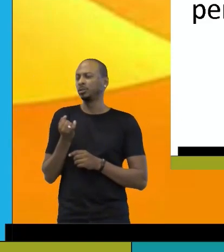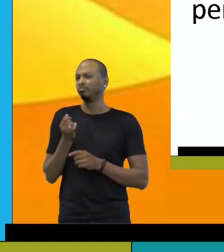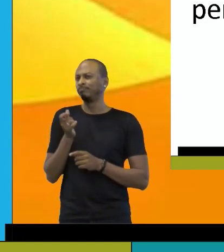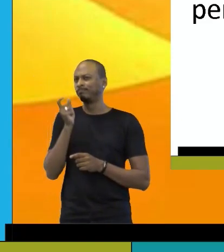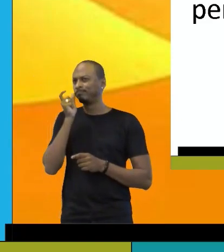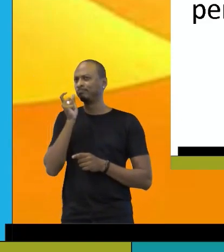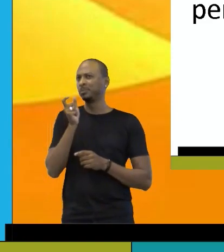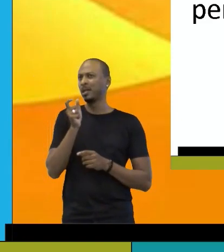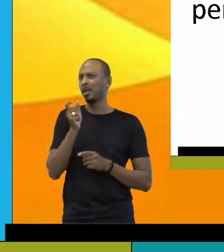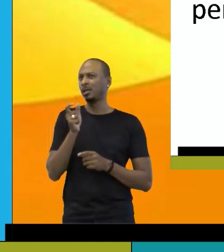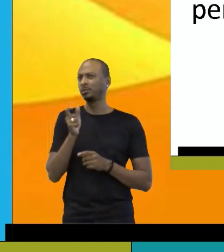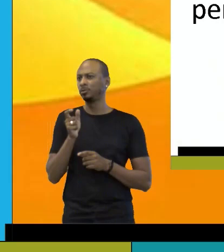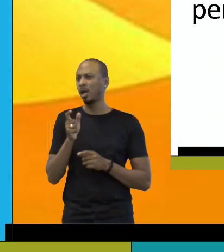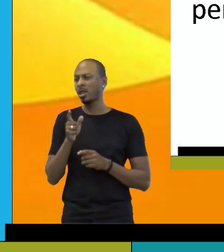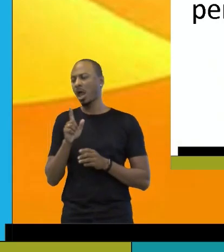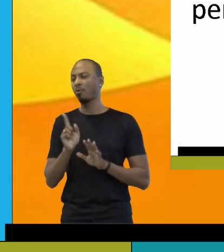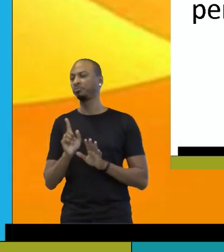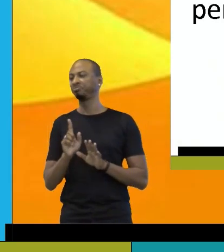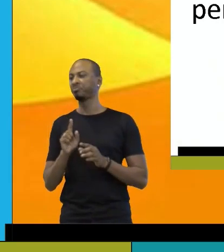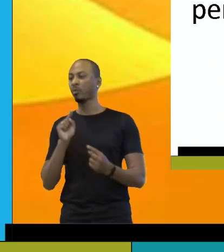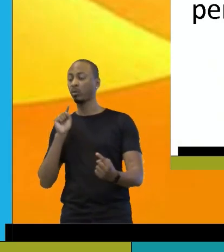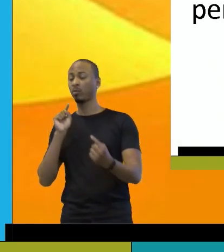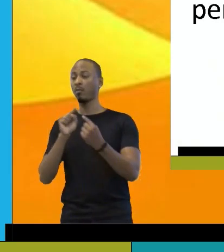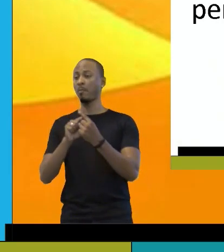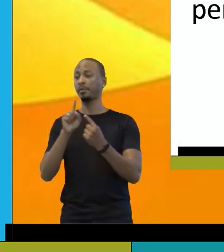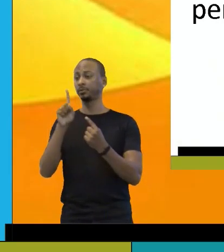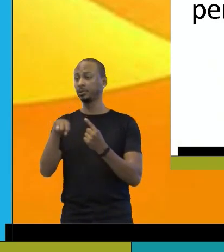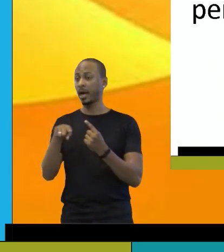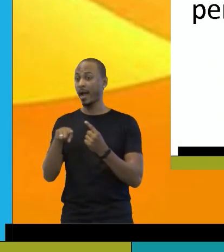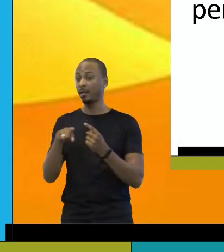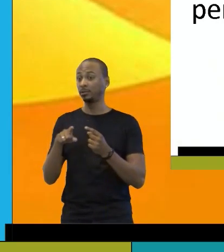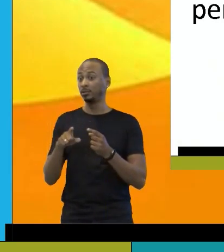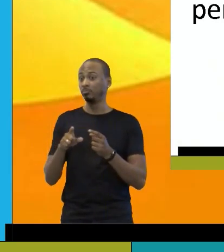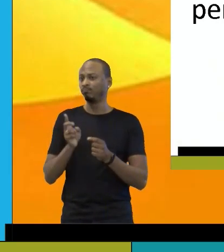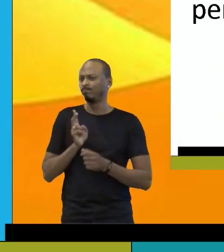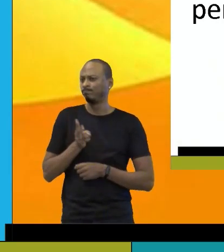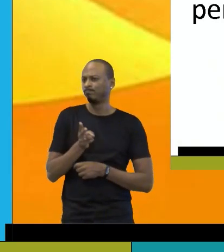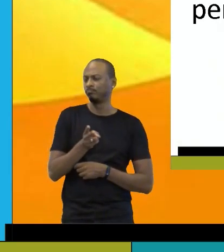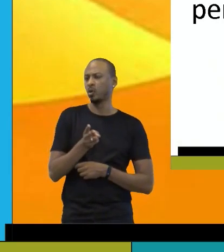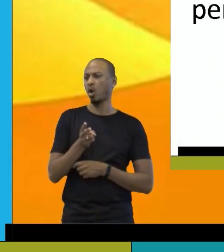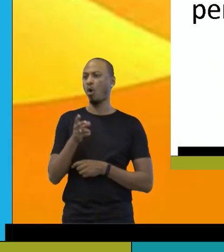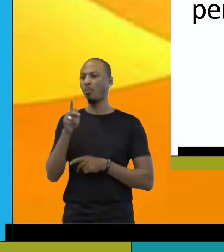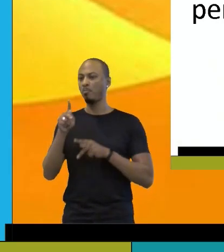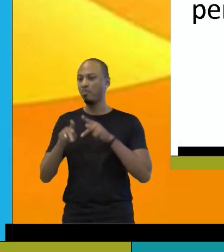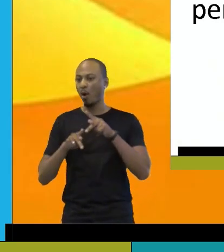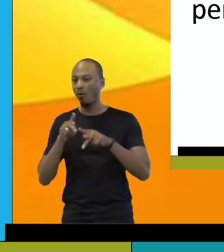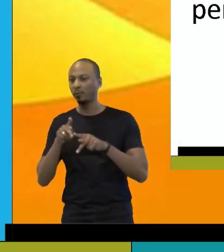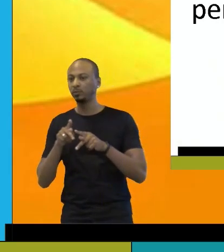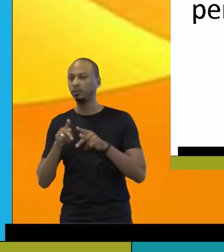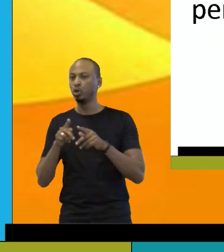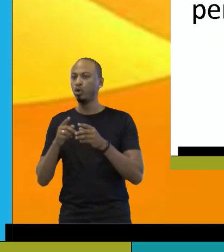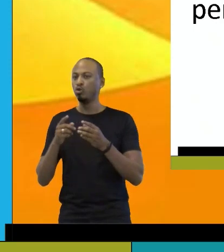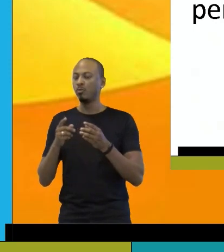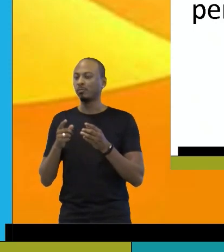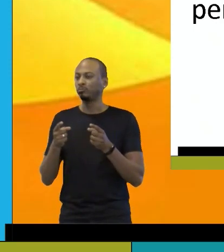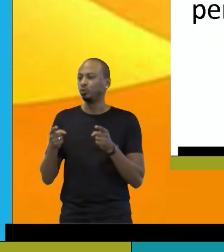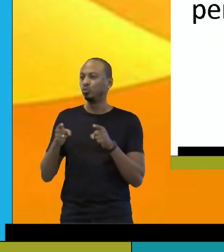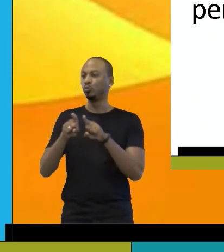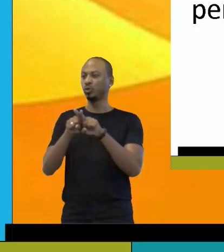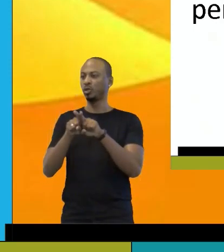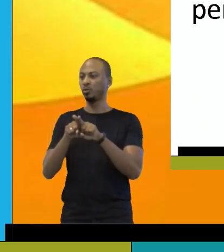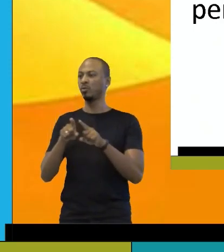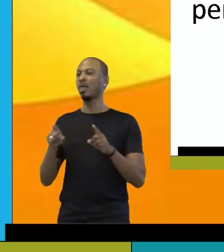é manter o povo unido e leal, se tudo o que eu estou fazendo com a finalidade